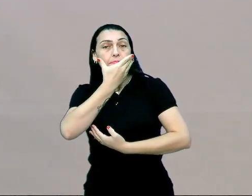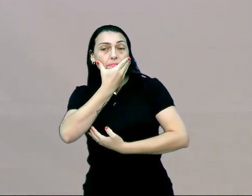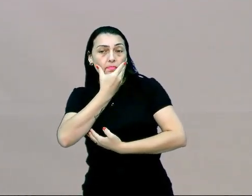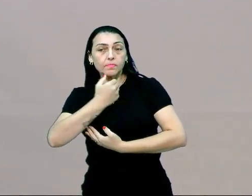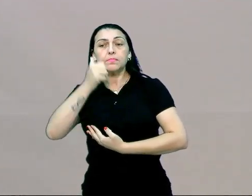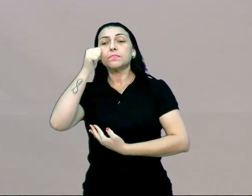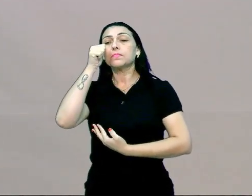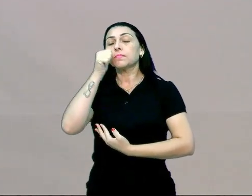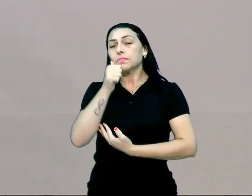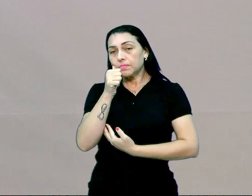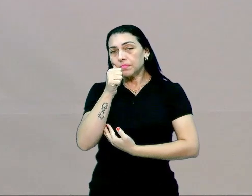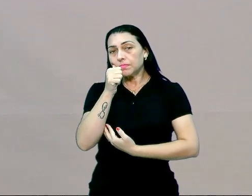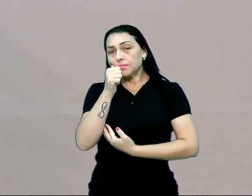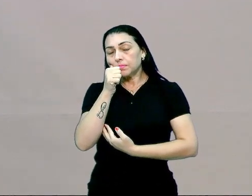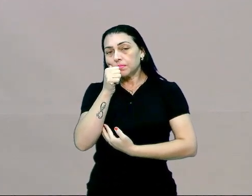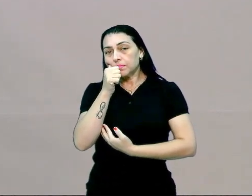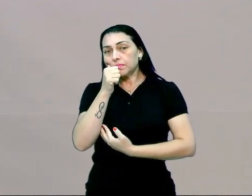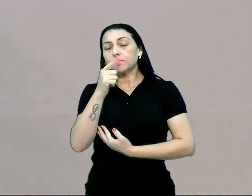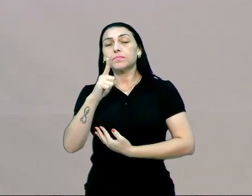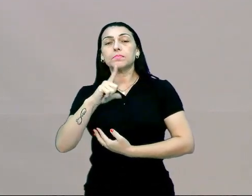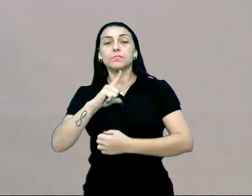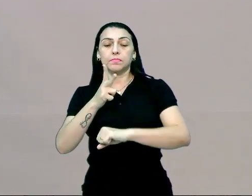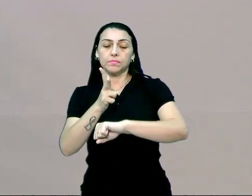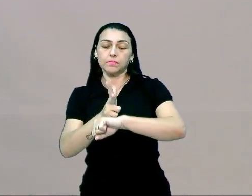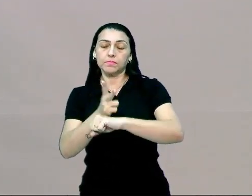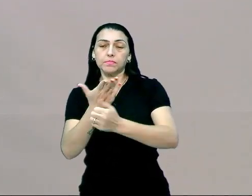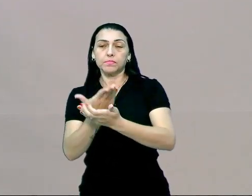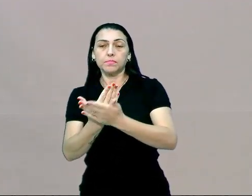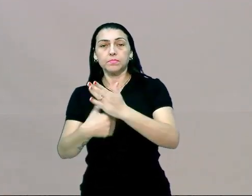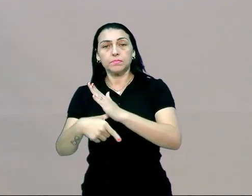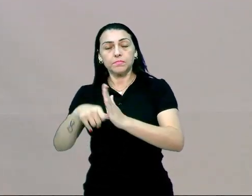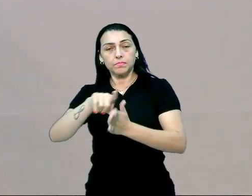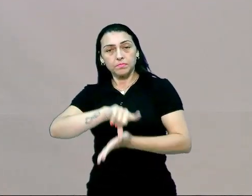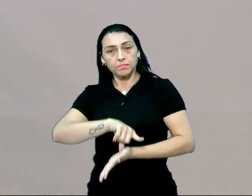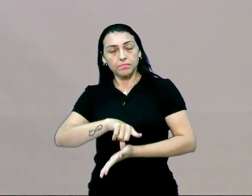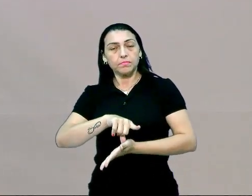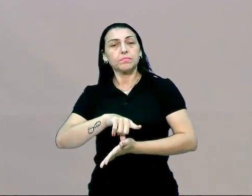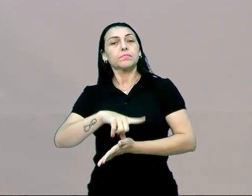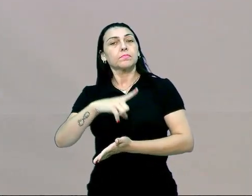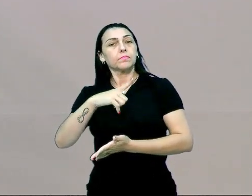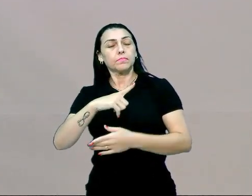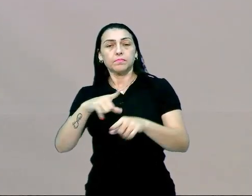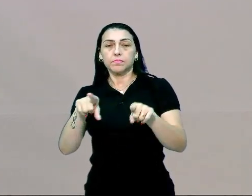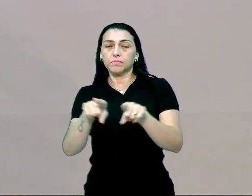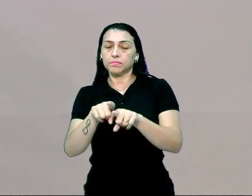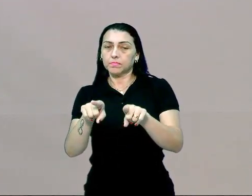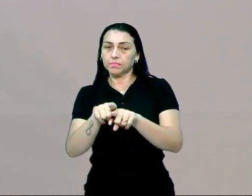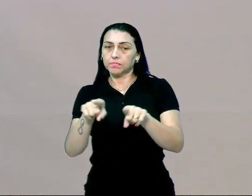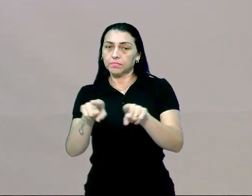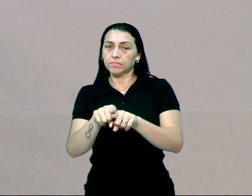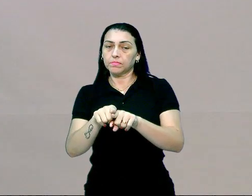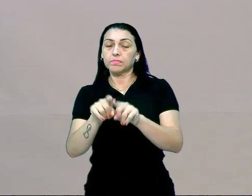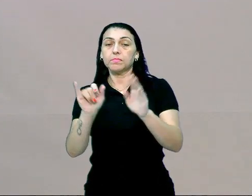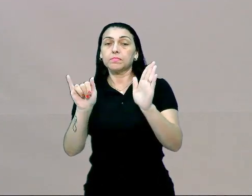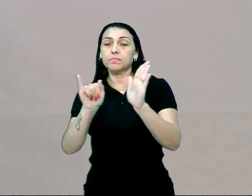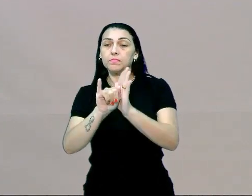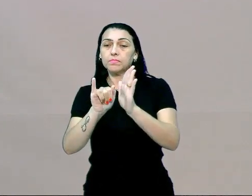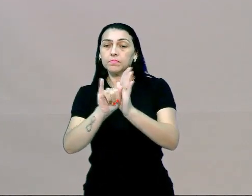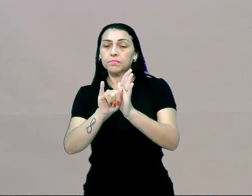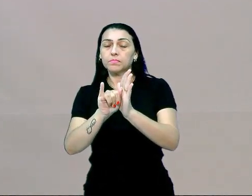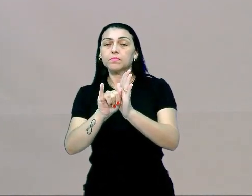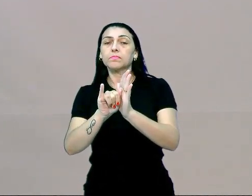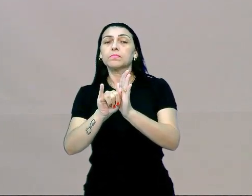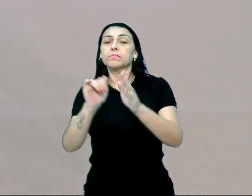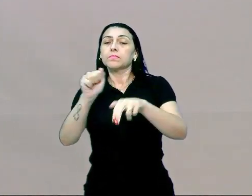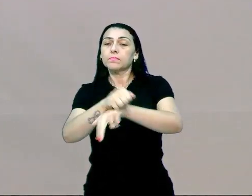e mulheres. Há uma videoaula anterior que trata também da questão da identidade